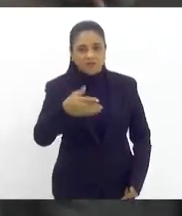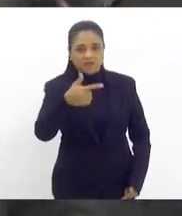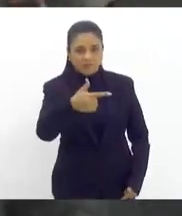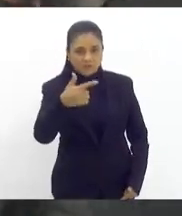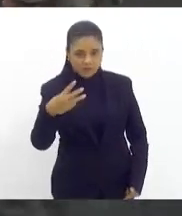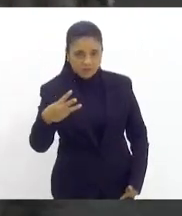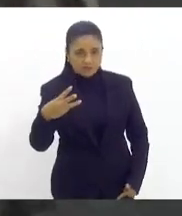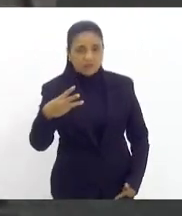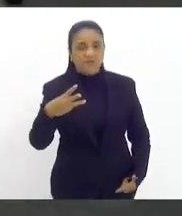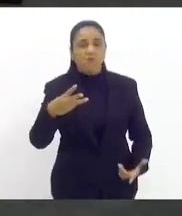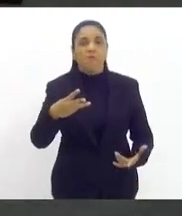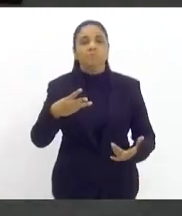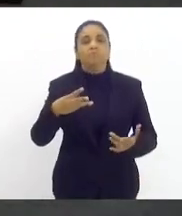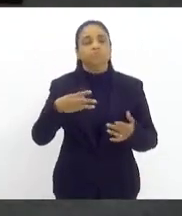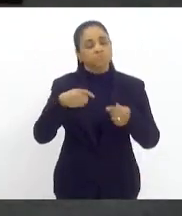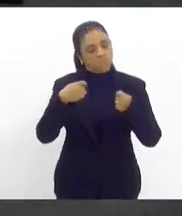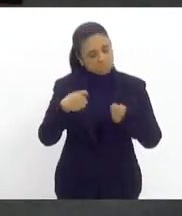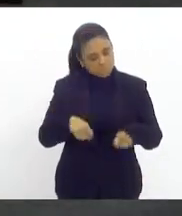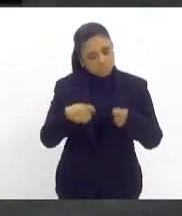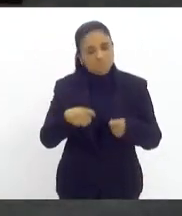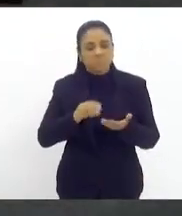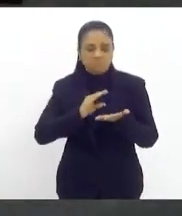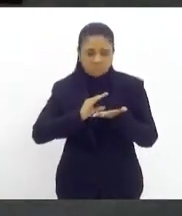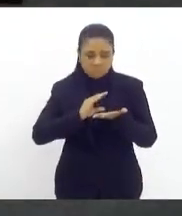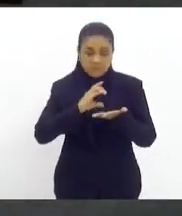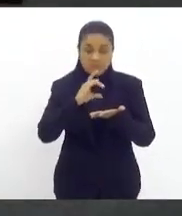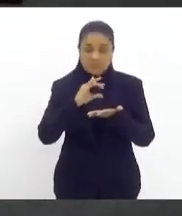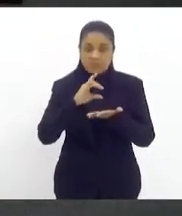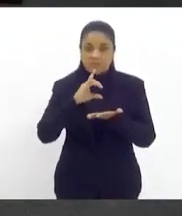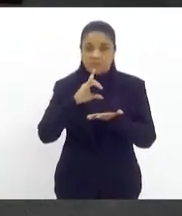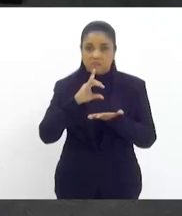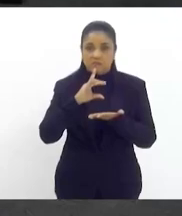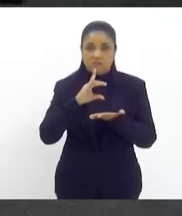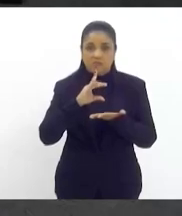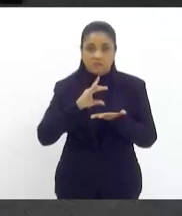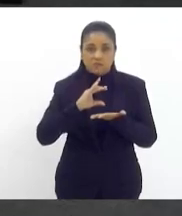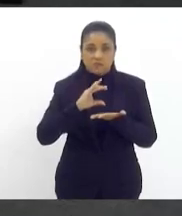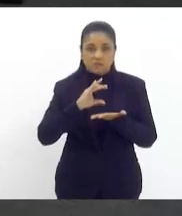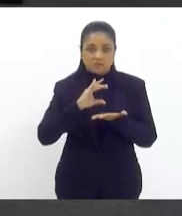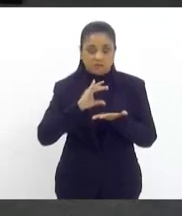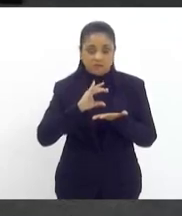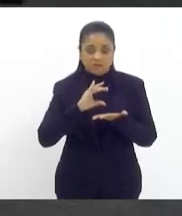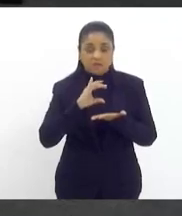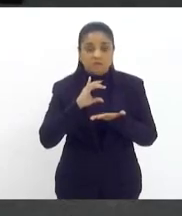é necessário garantir o benefício indenizatório. Por que não?